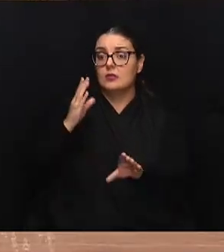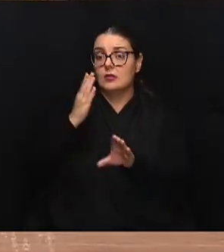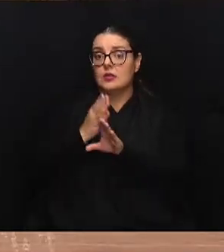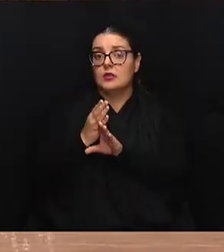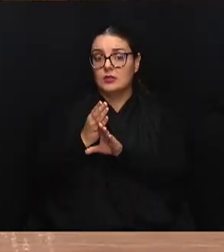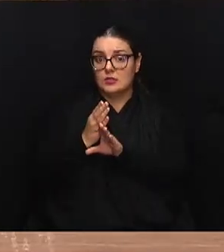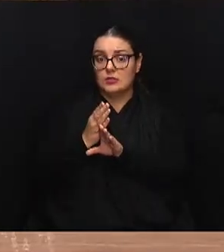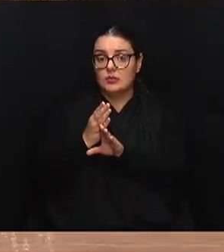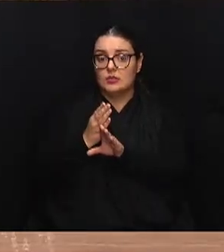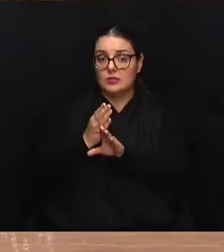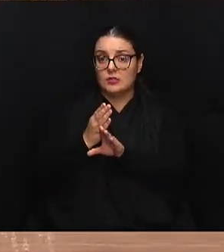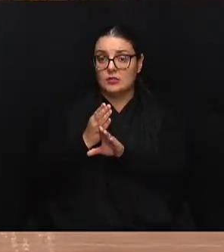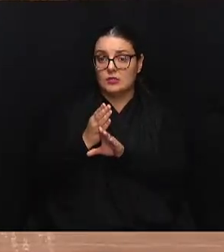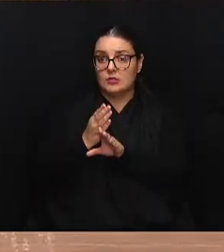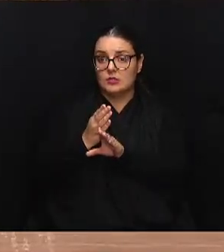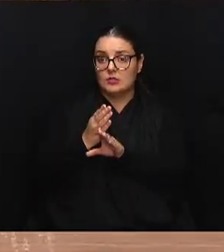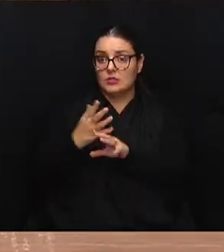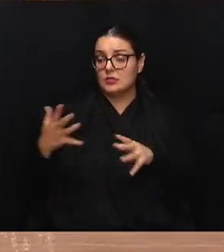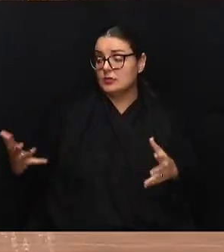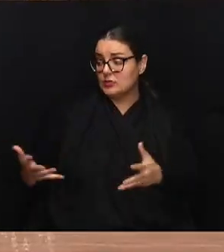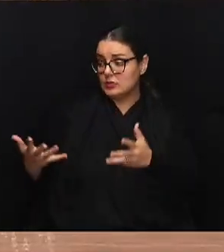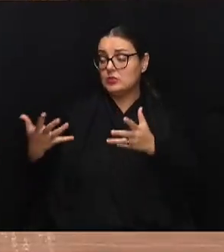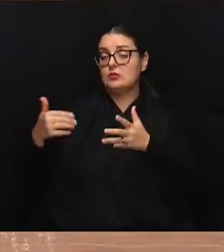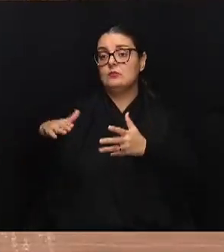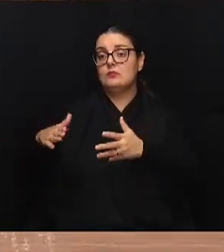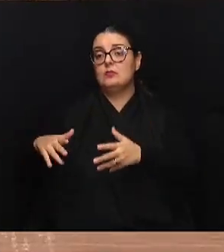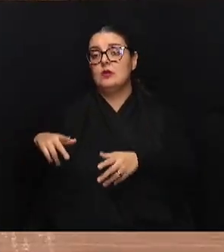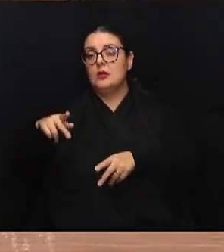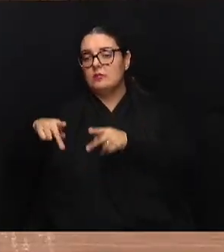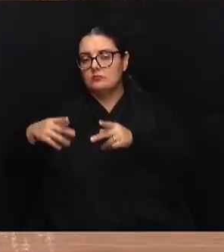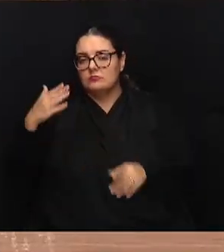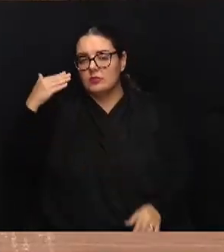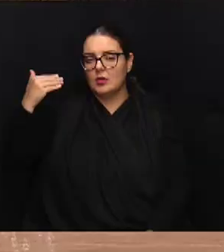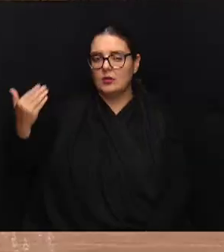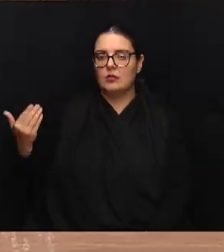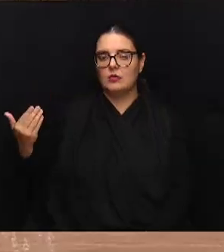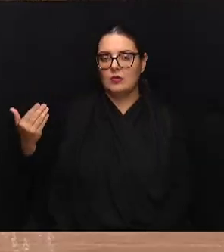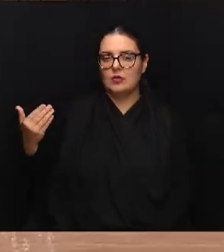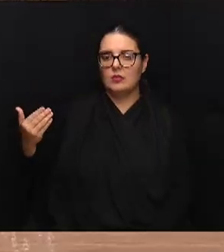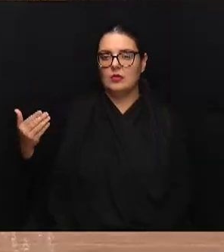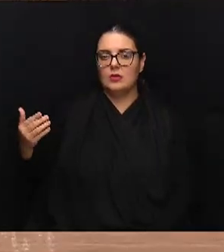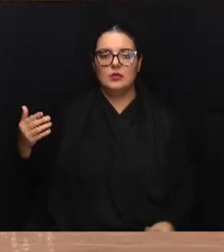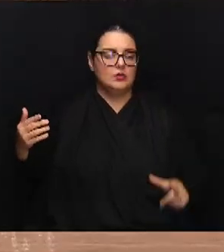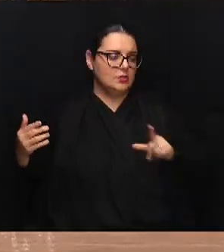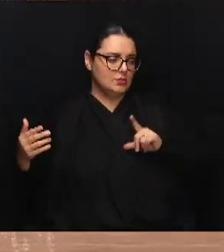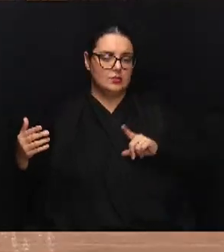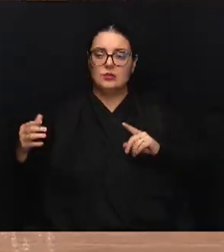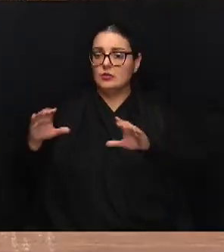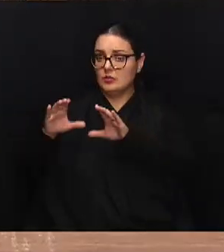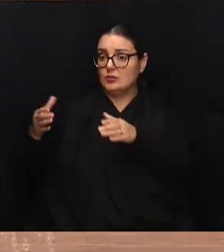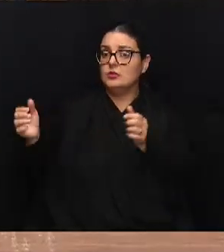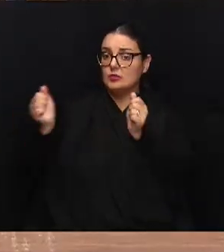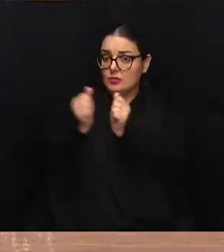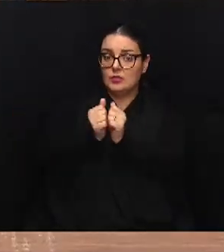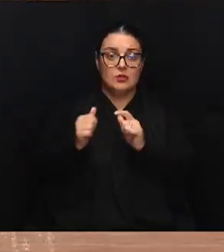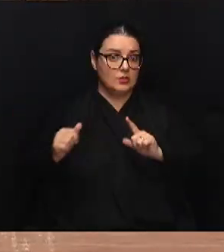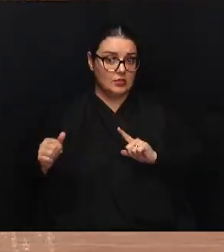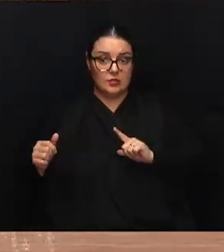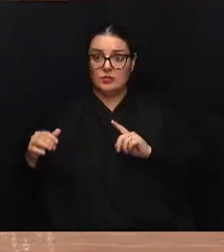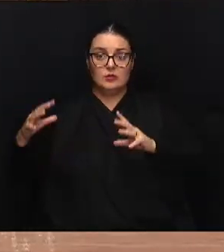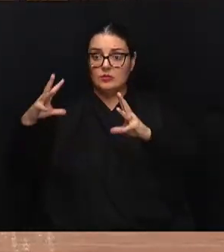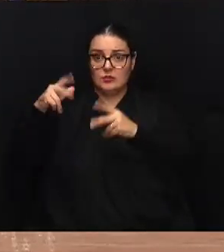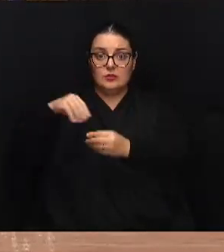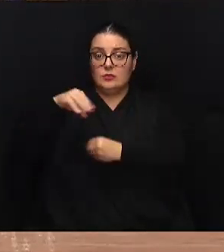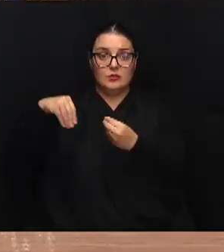de inclusive iniciativas mais populares, de comunidades, juntamente com tudo